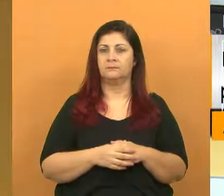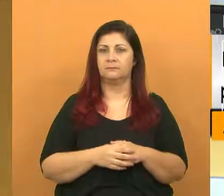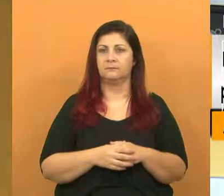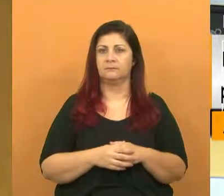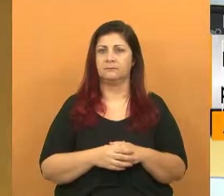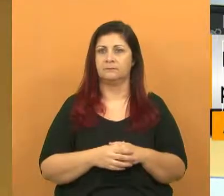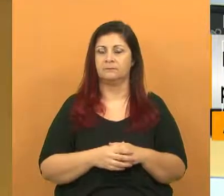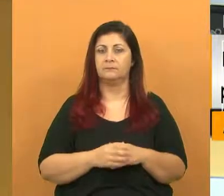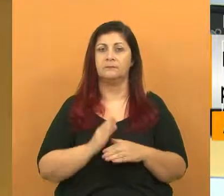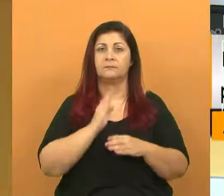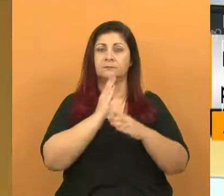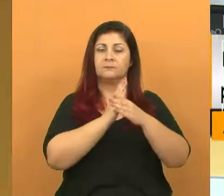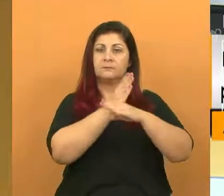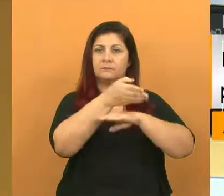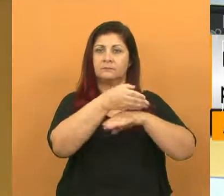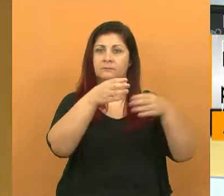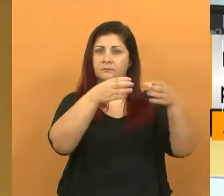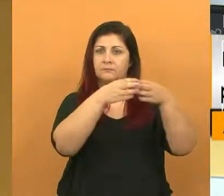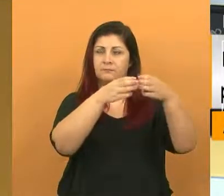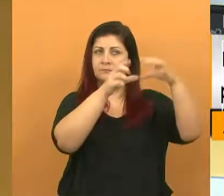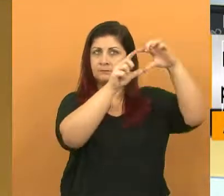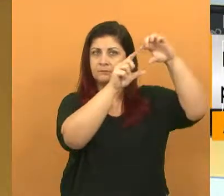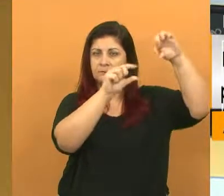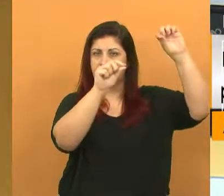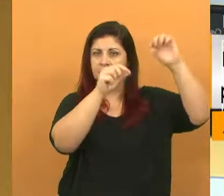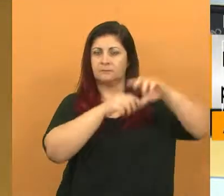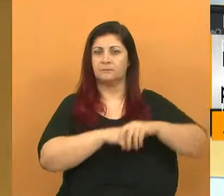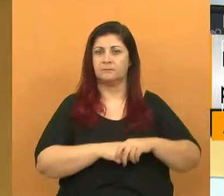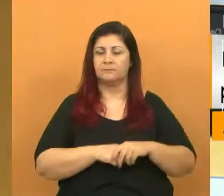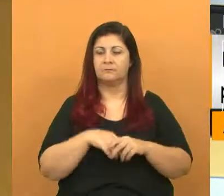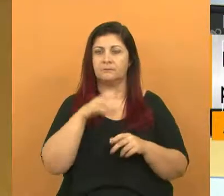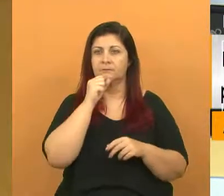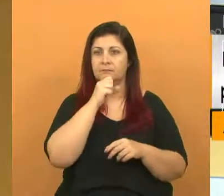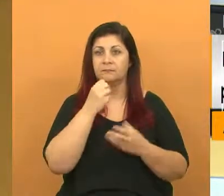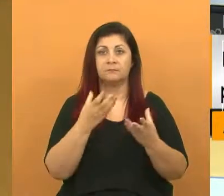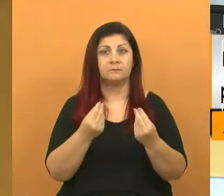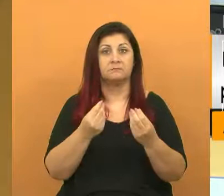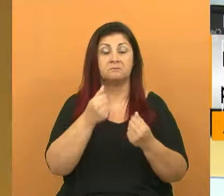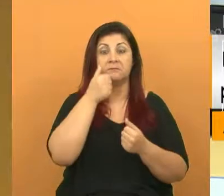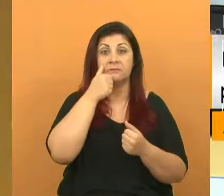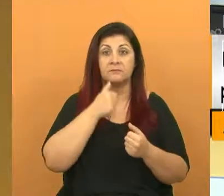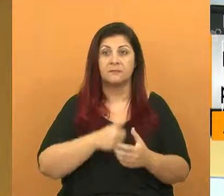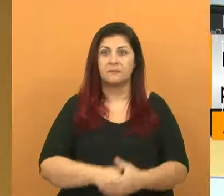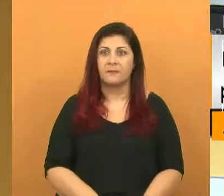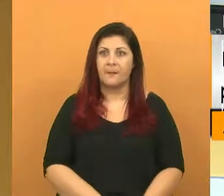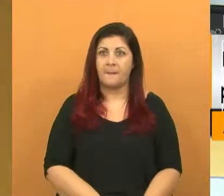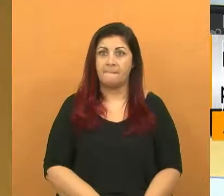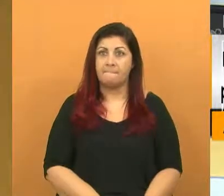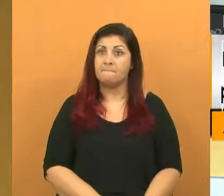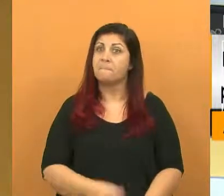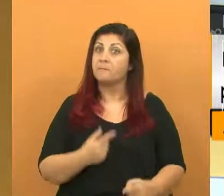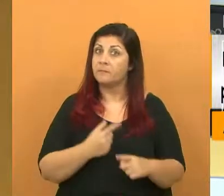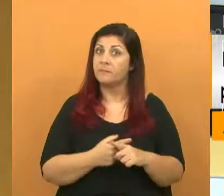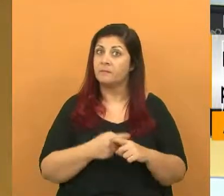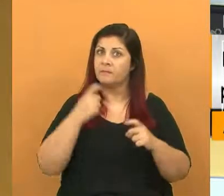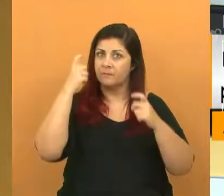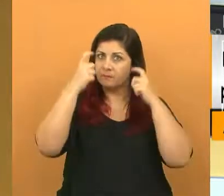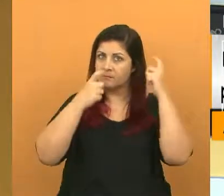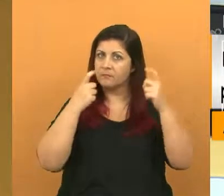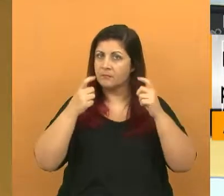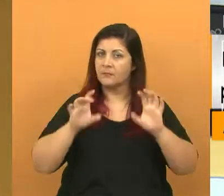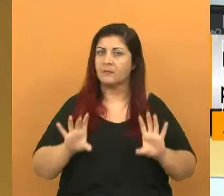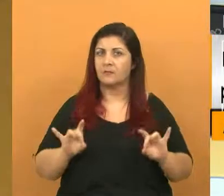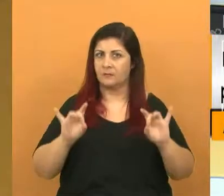estive no Parque Minha Lua no sábado, foi muita mulher lá, porque elas estão preocupadas com o